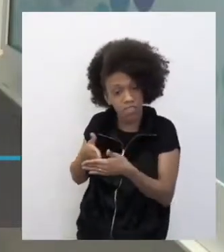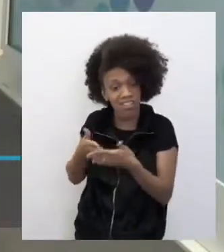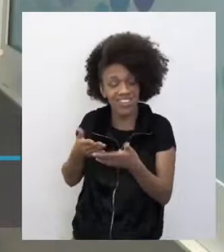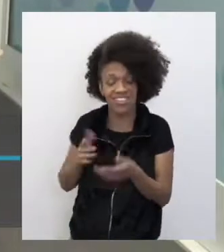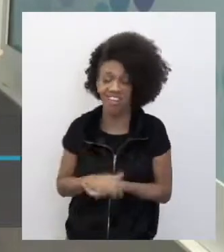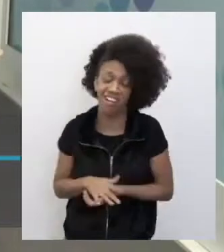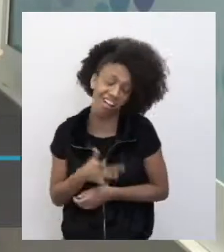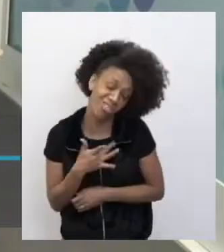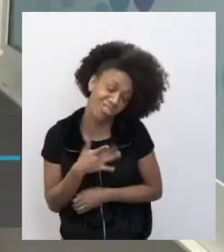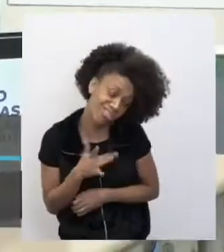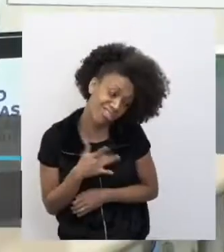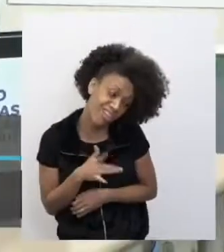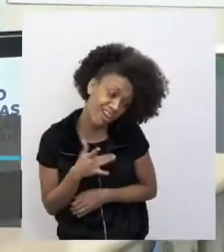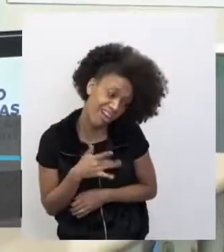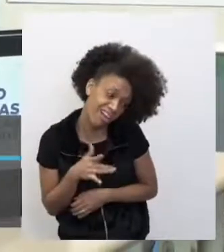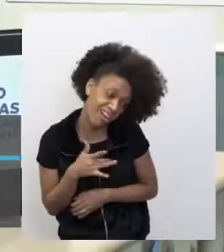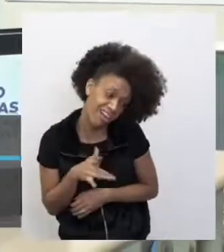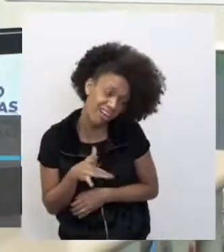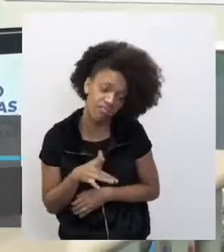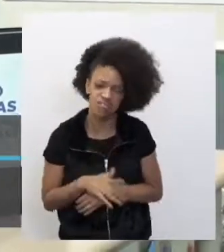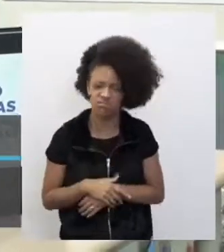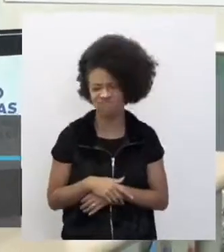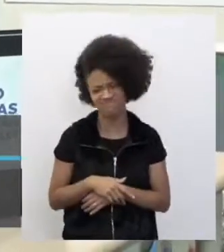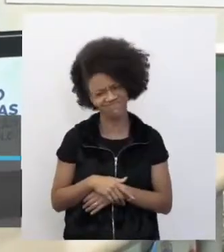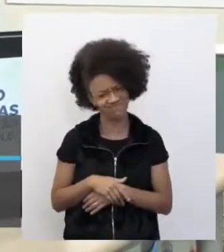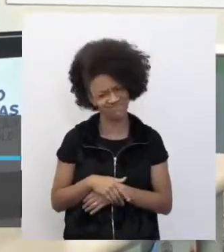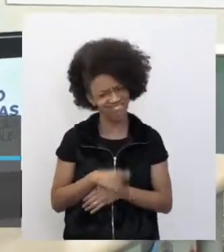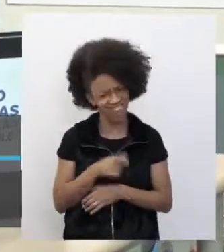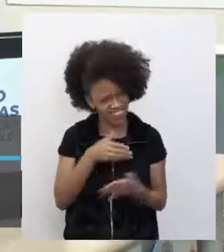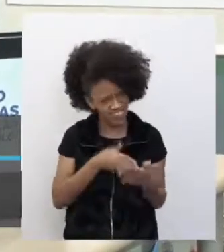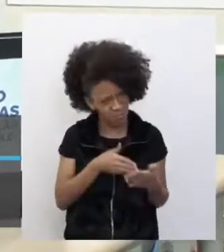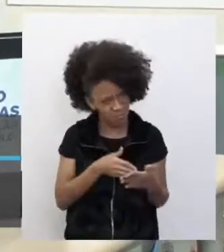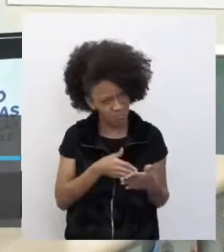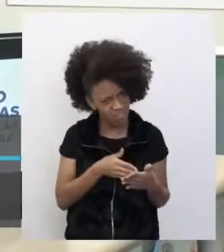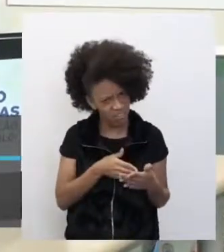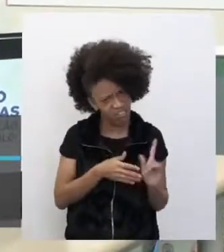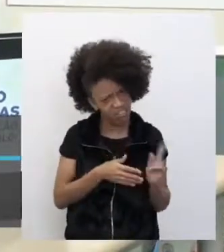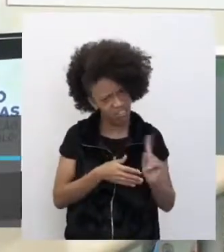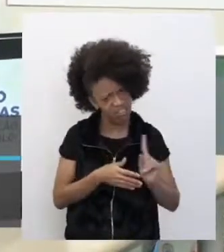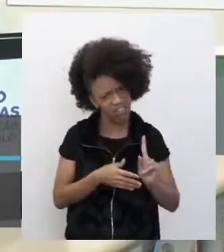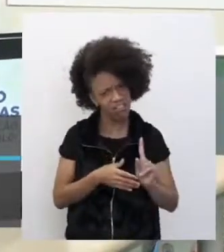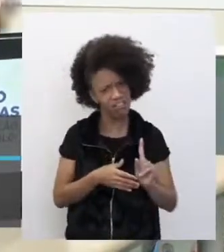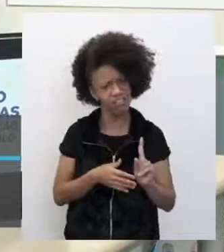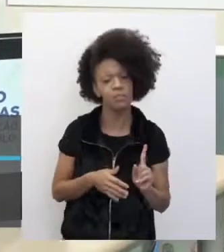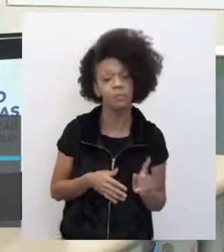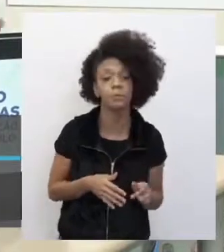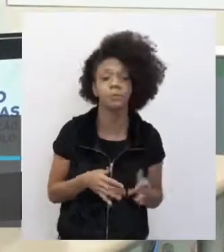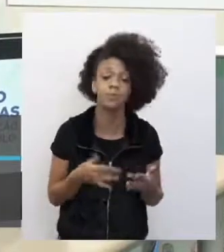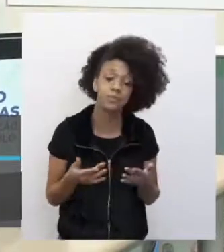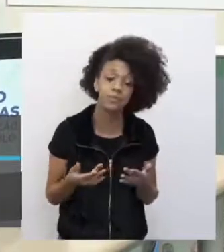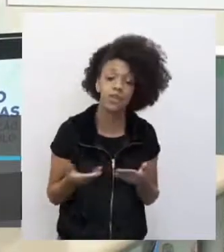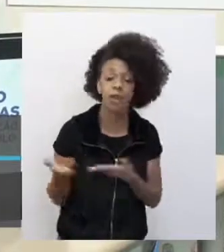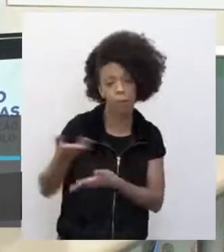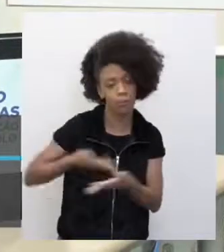ai, coitado dele. Ele é limitado? Não. E assim, estava até compartilhando da minha vida